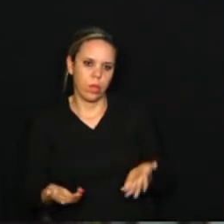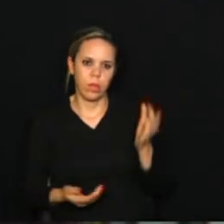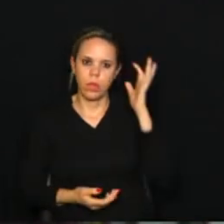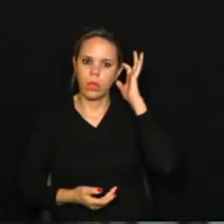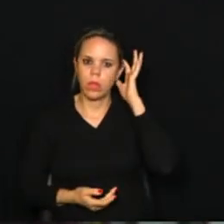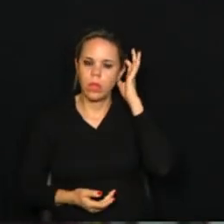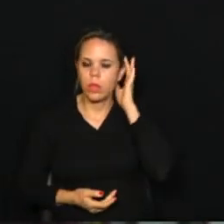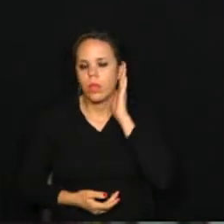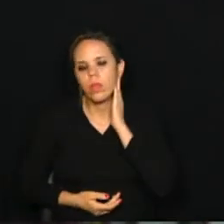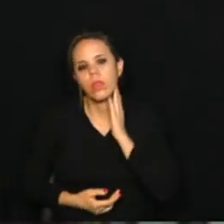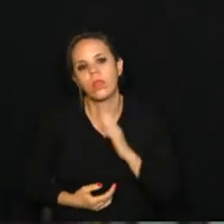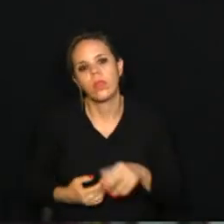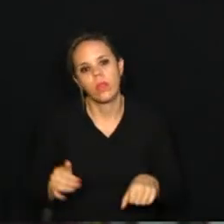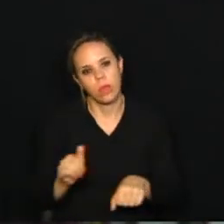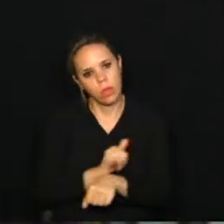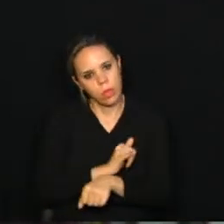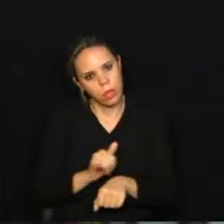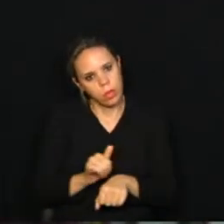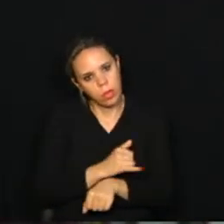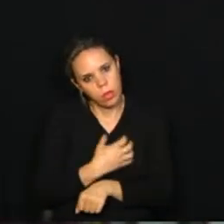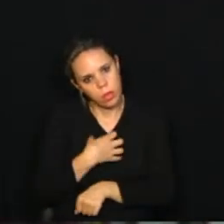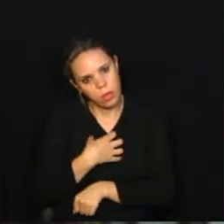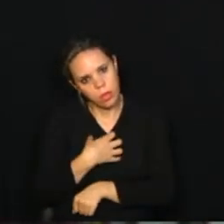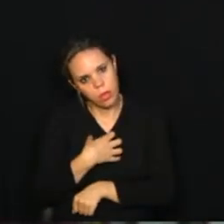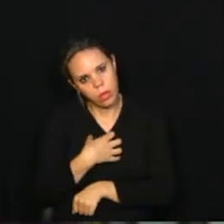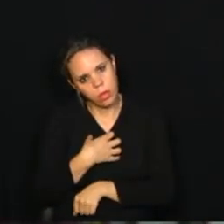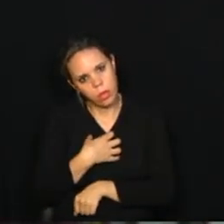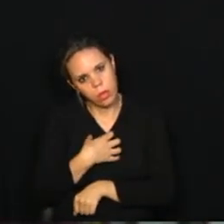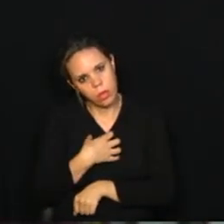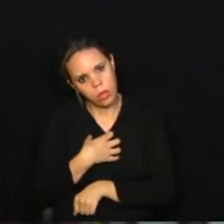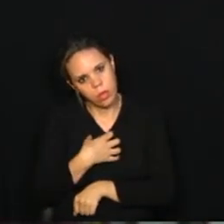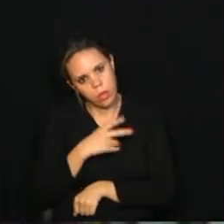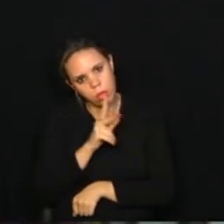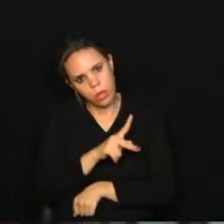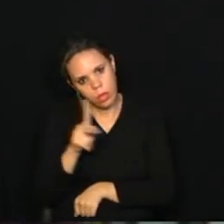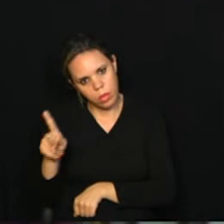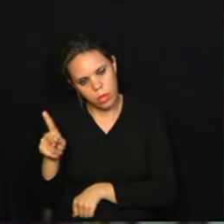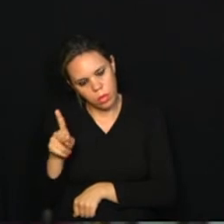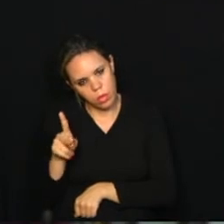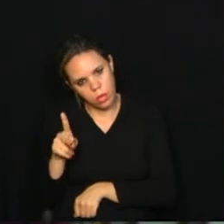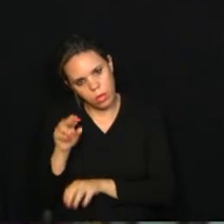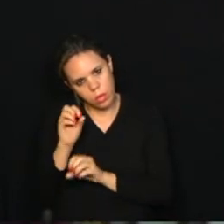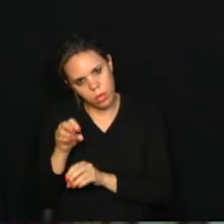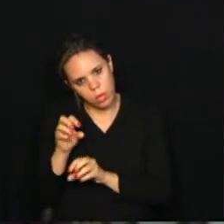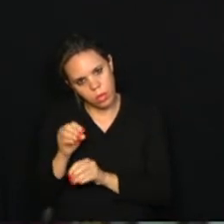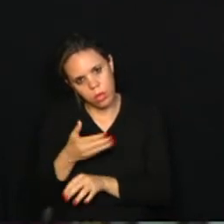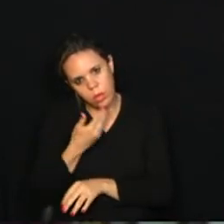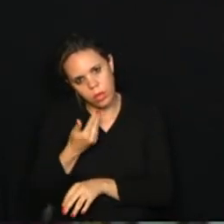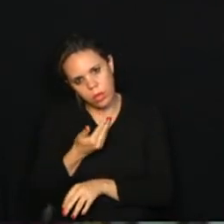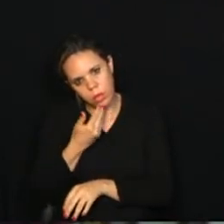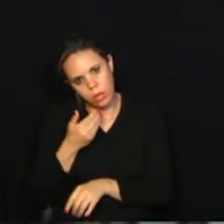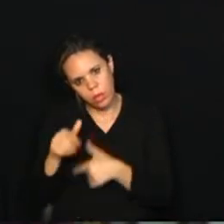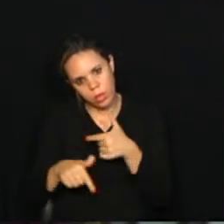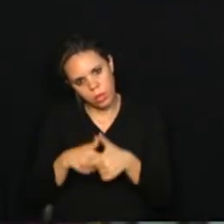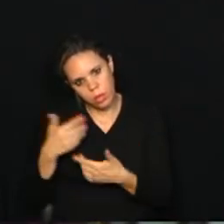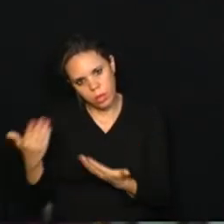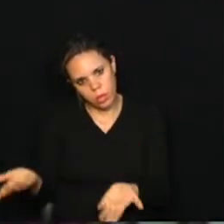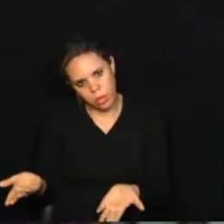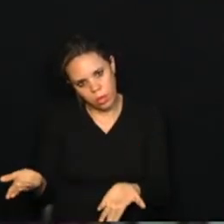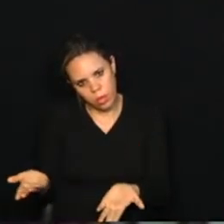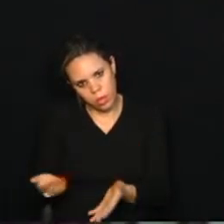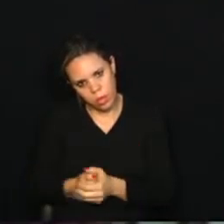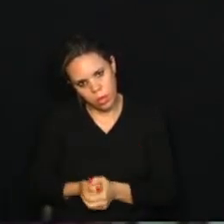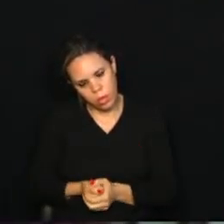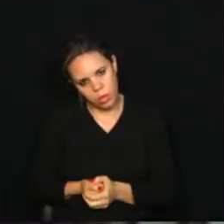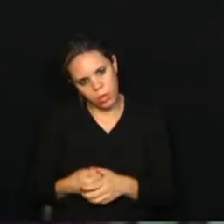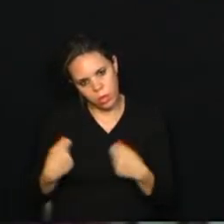um mecanismo, uma maneira que o professor tem de facilitar o seu trabalho, mas